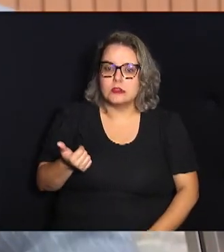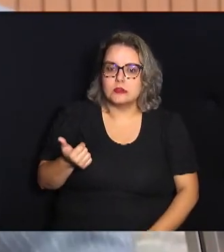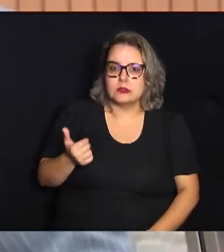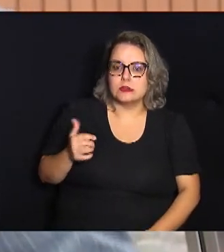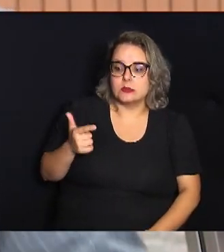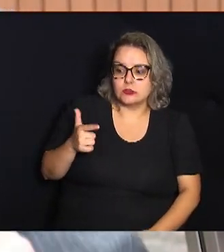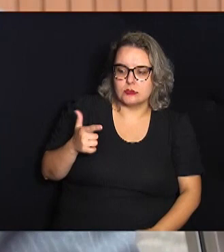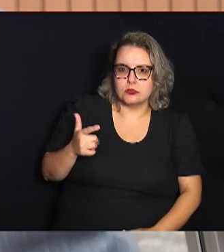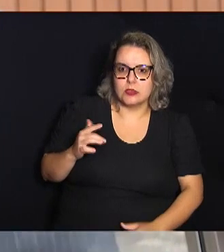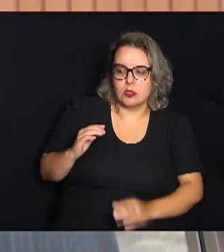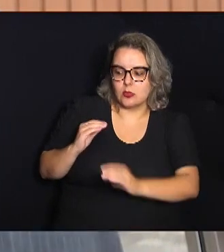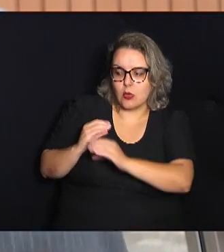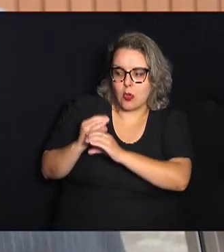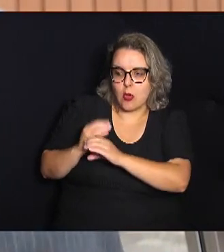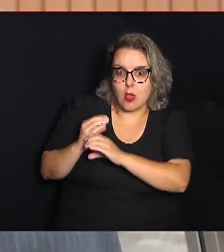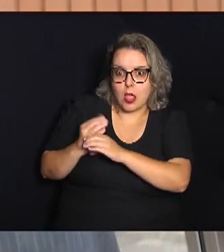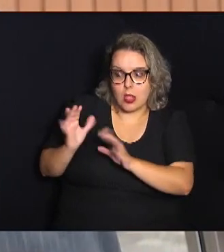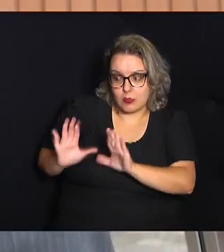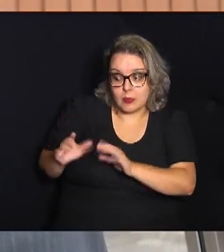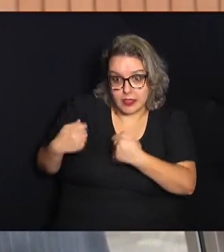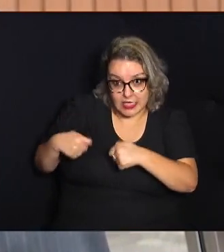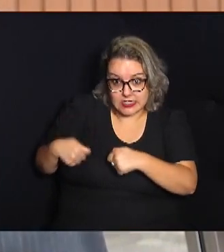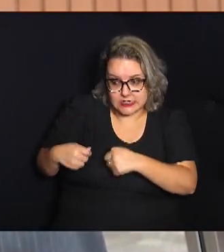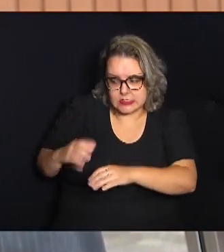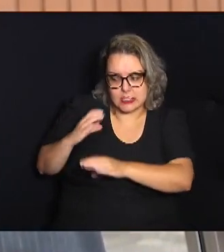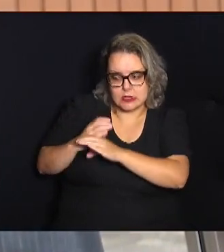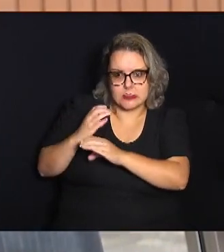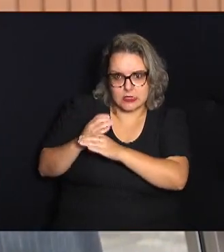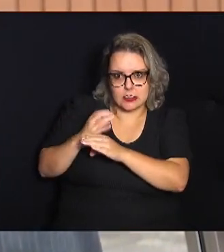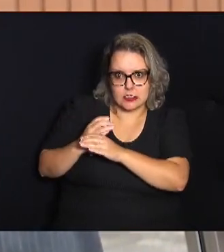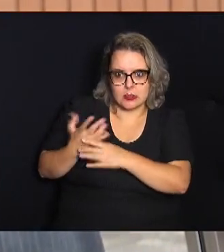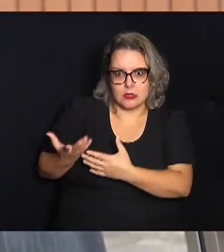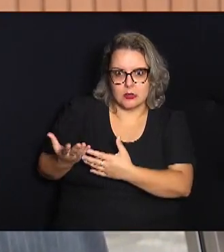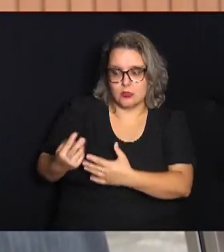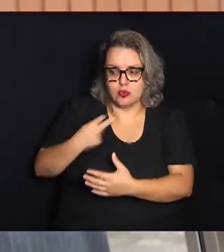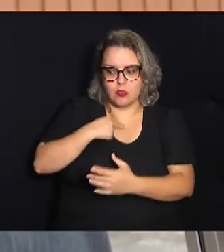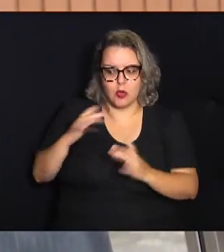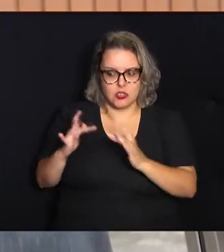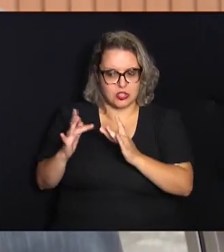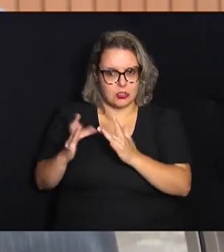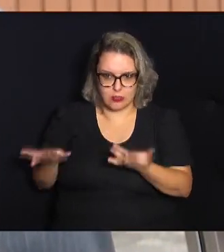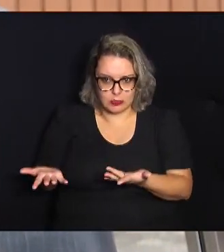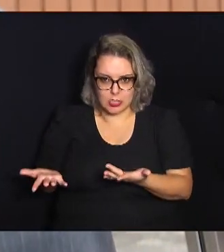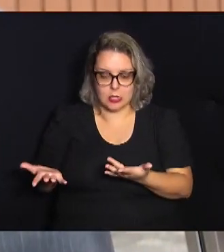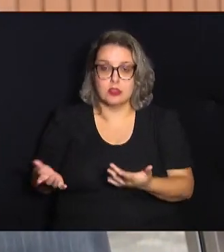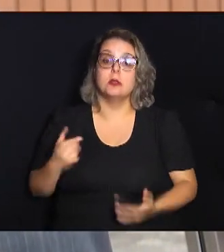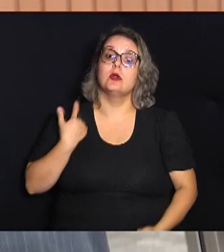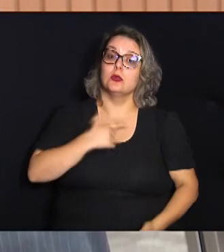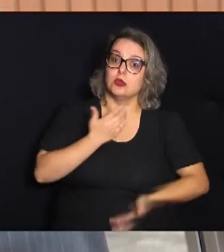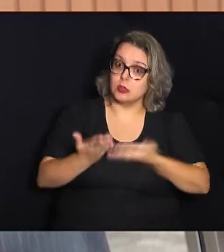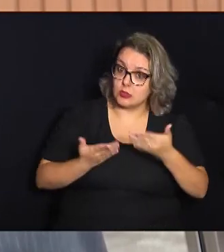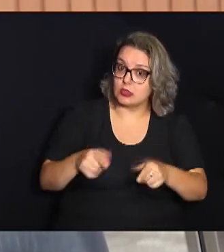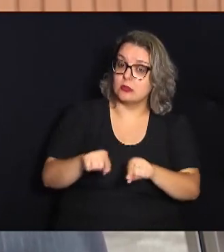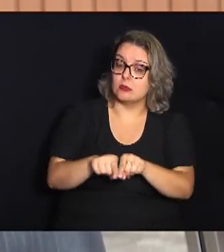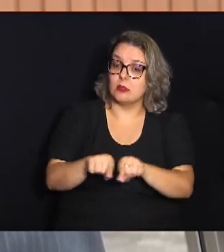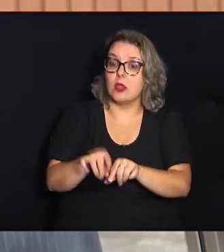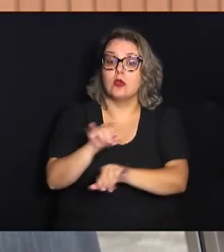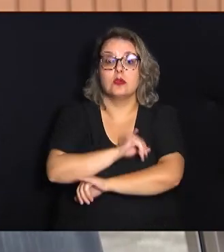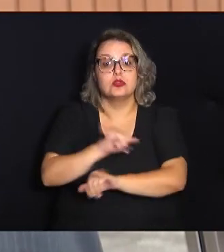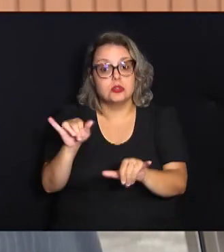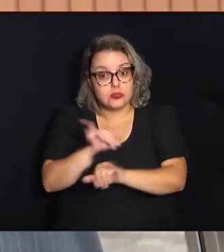do agressor. Por isso, esse cuidado nós estamos tendo também. O que a gente quer é